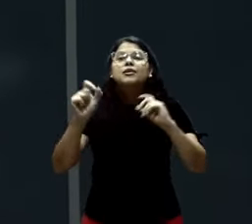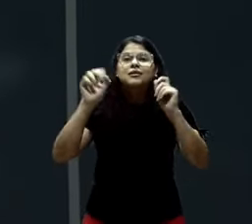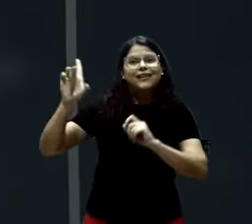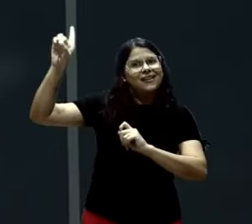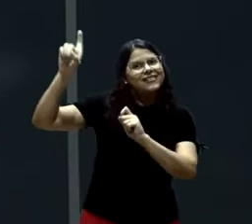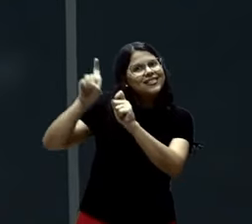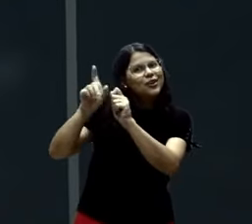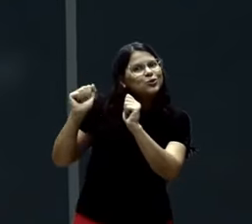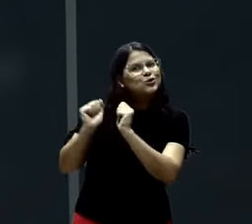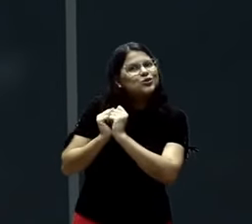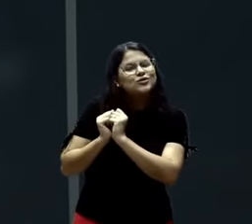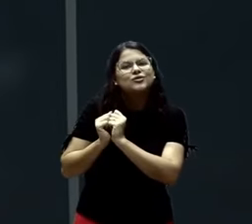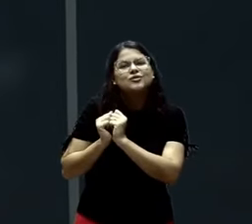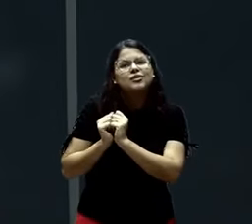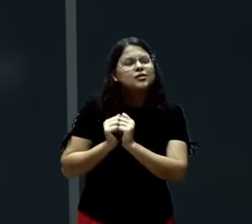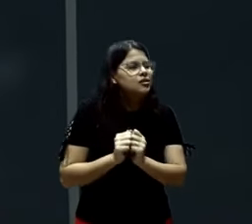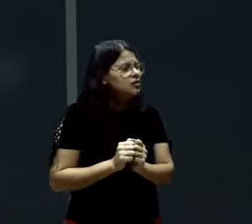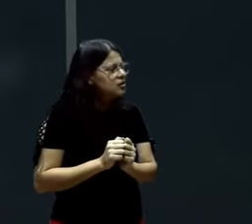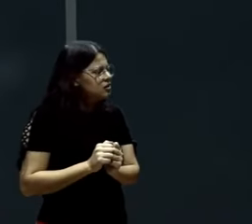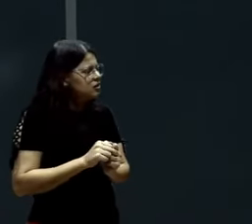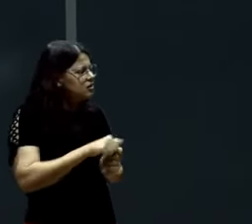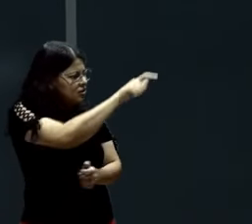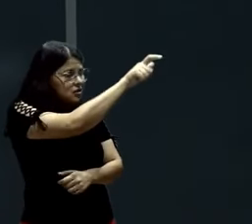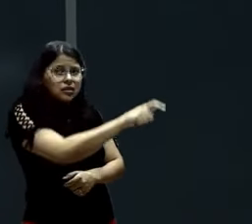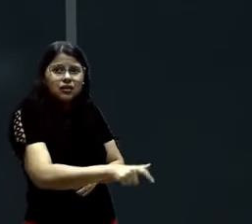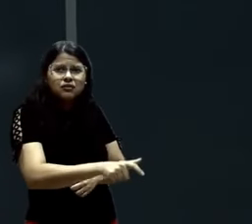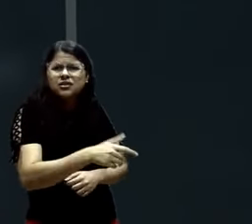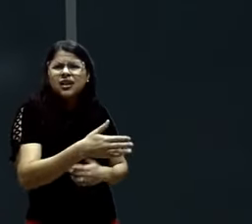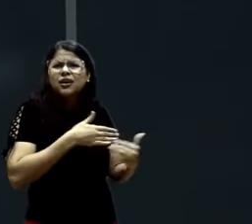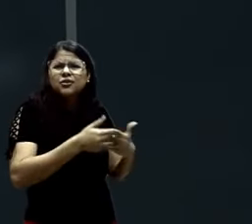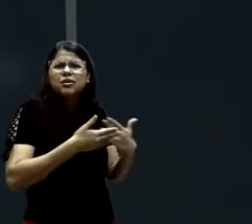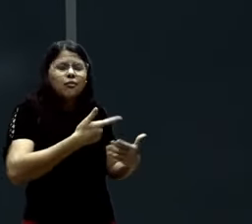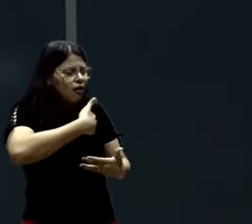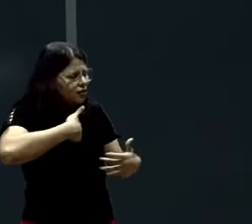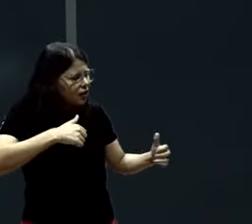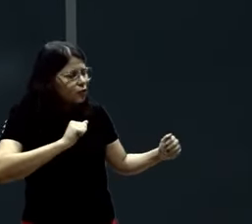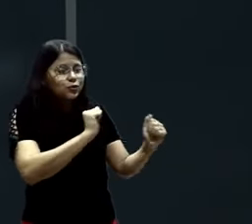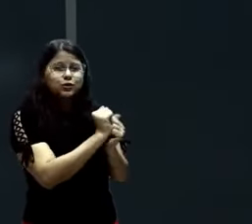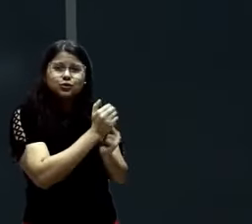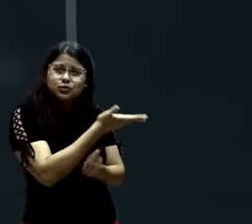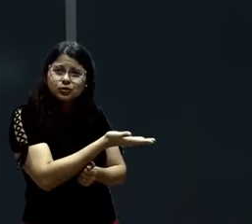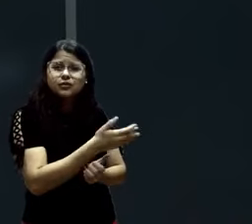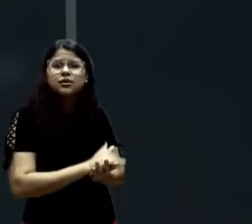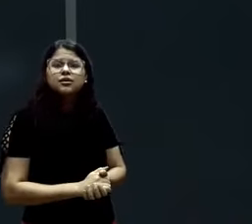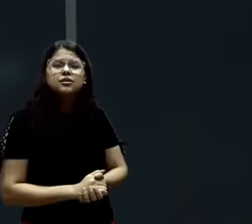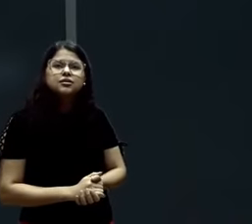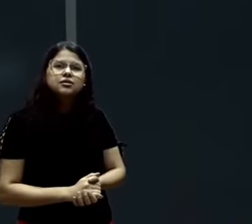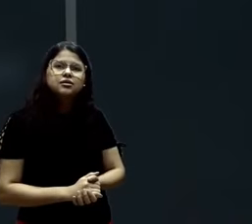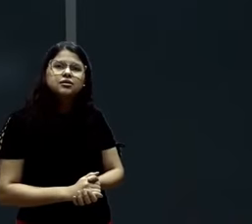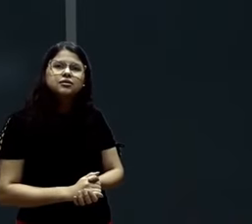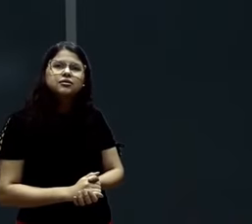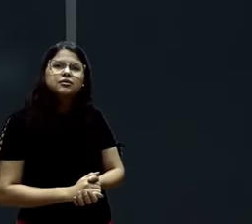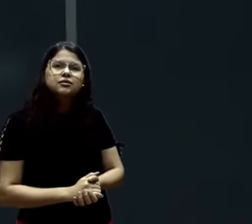E Deus vai dizer o seguinte: eu estarei com você, Moisés. O texto vai continuar decorrendo e vai nos falar